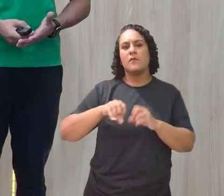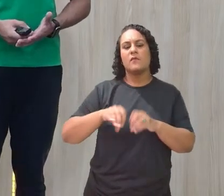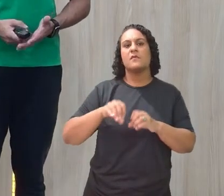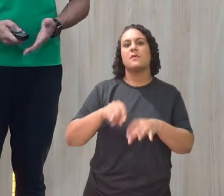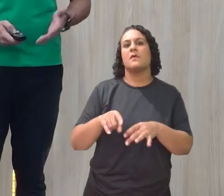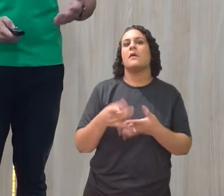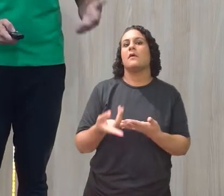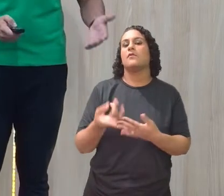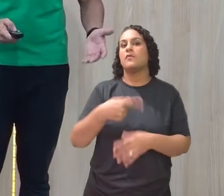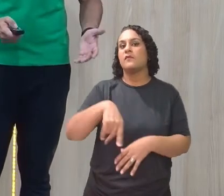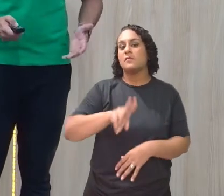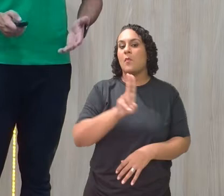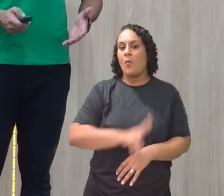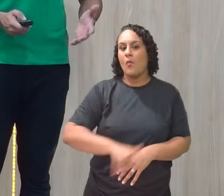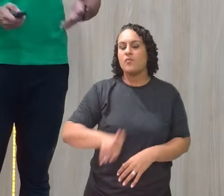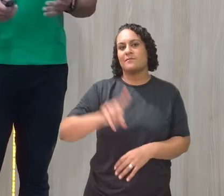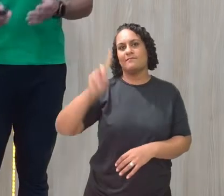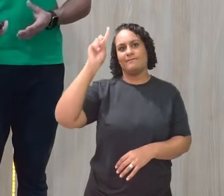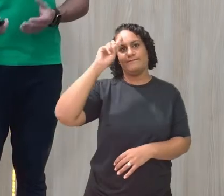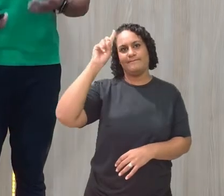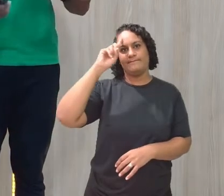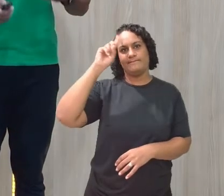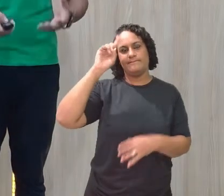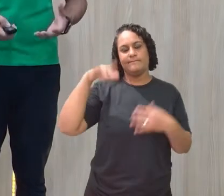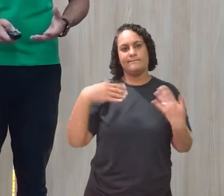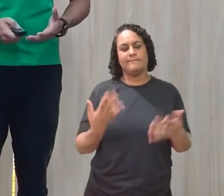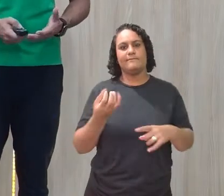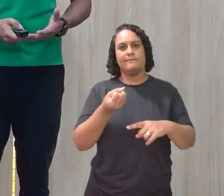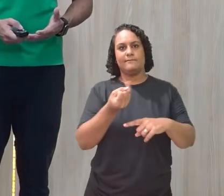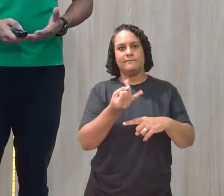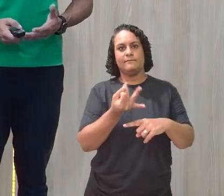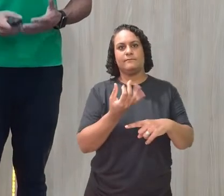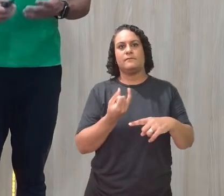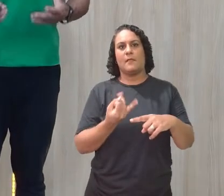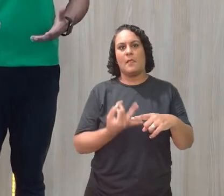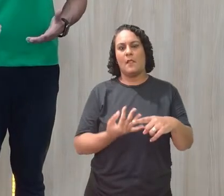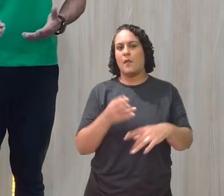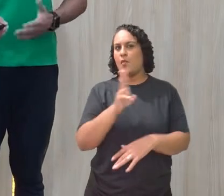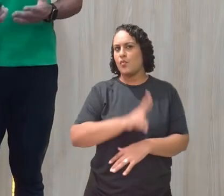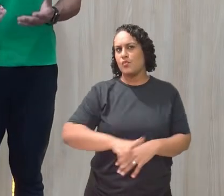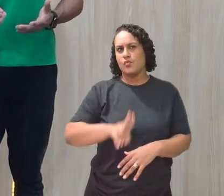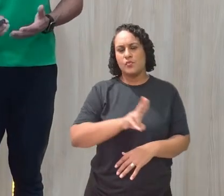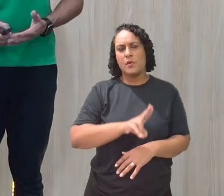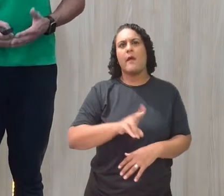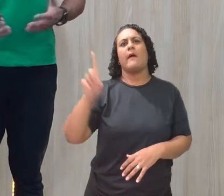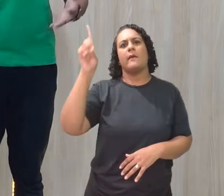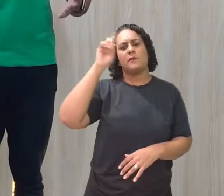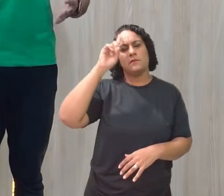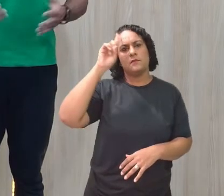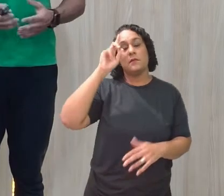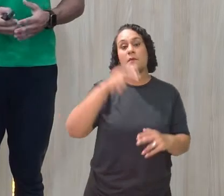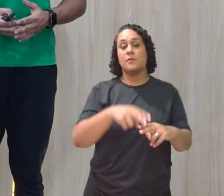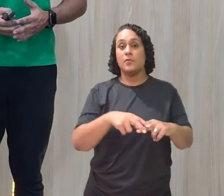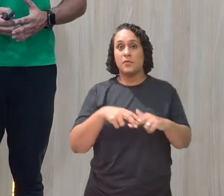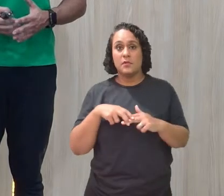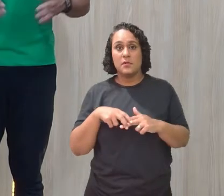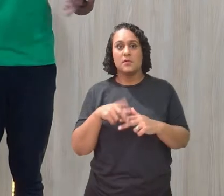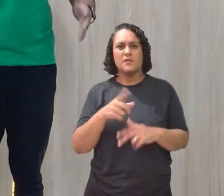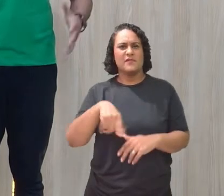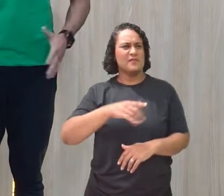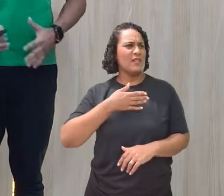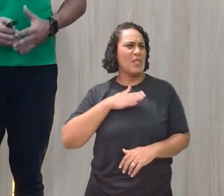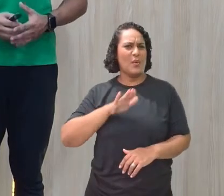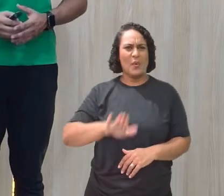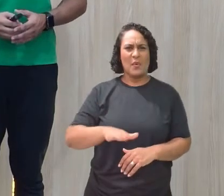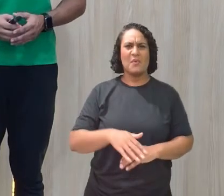dia, né? E falamos que essa questão da fração não é muito utilizada no seu dia a dia, por isso que você não